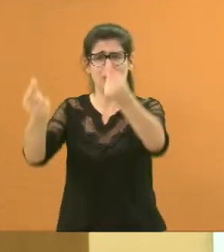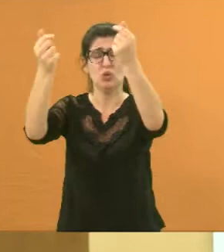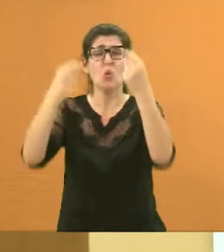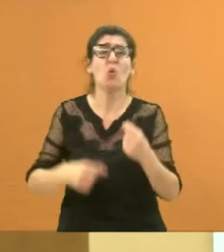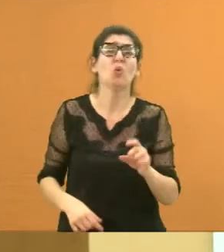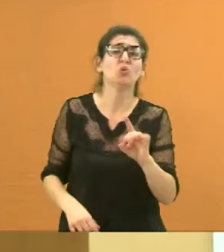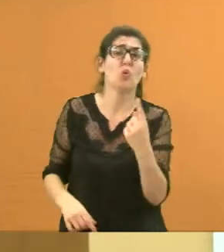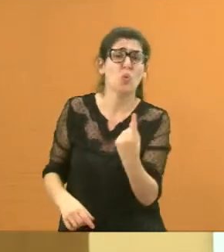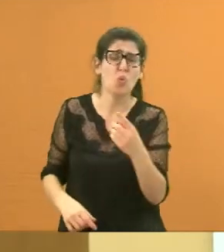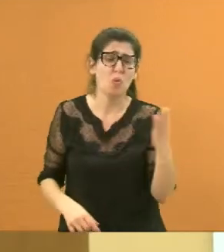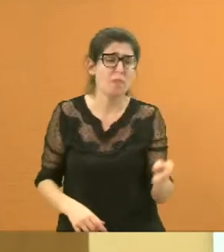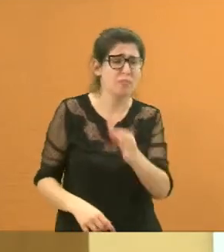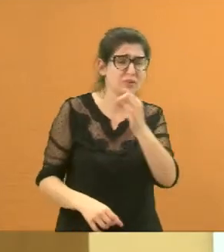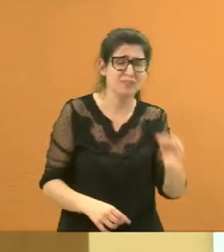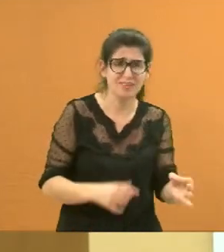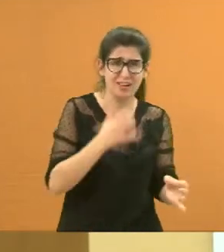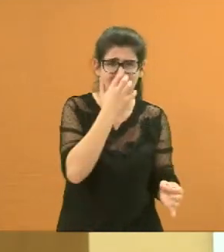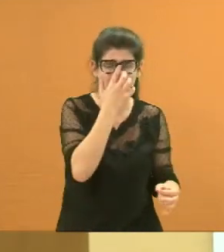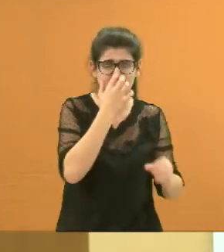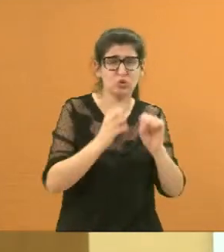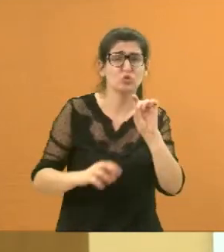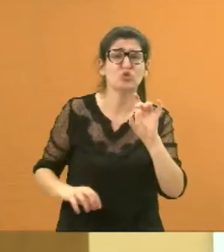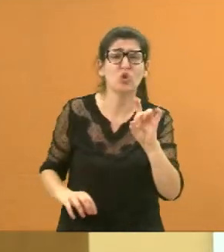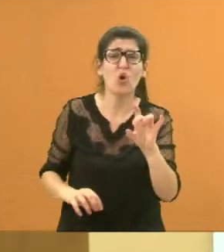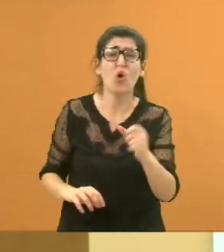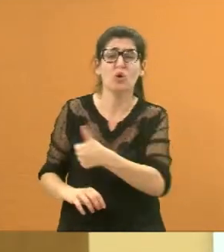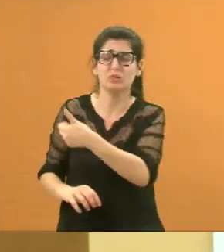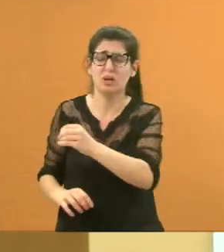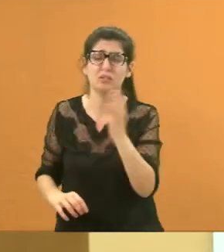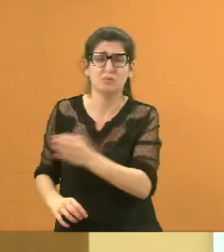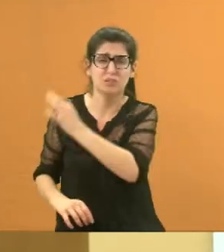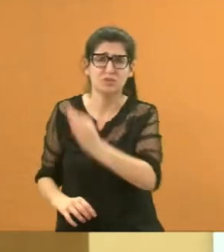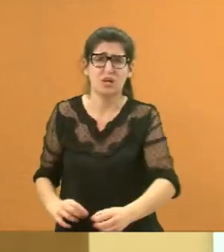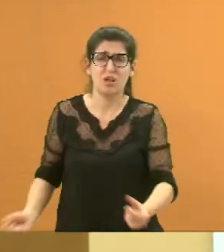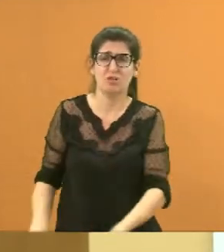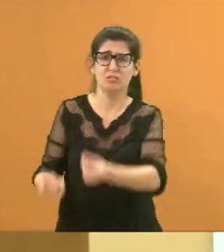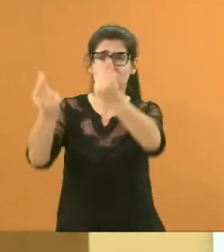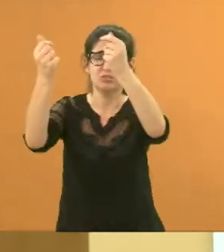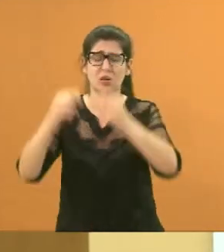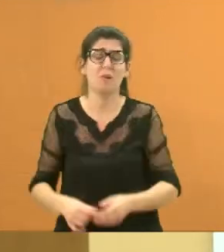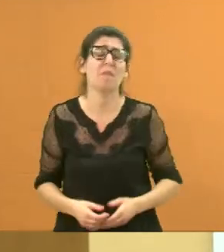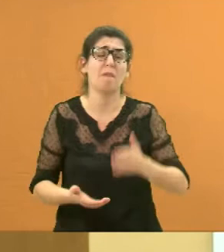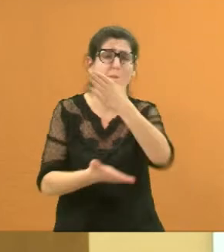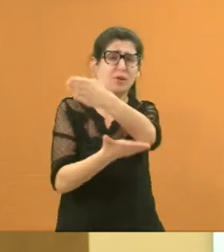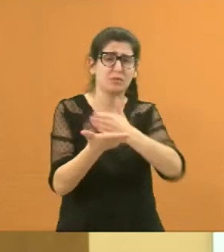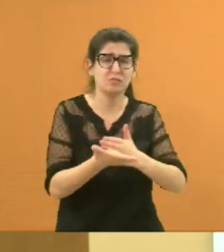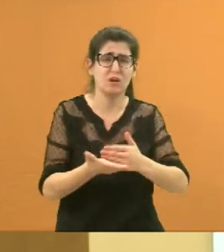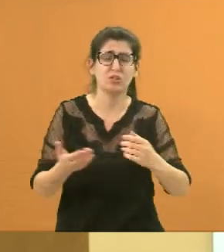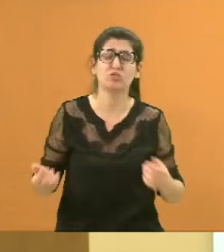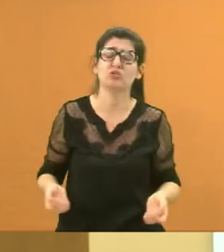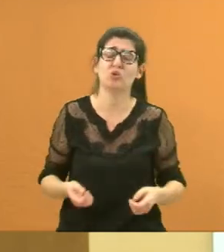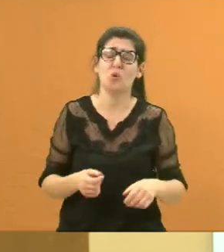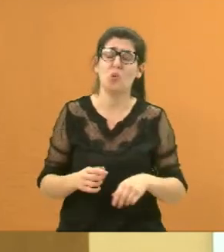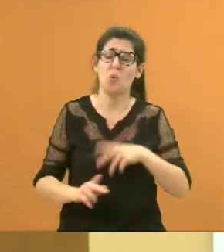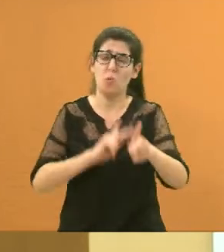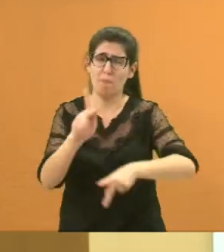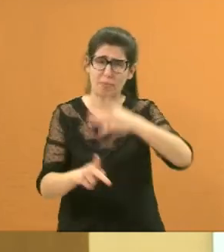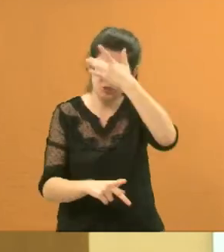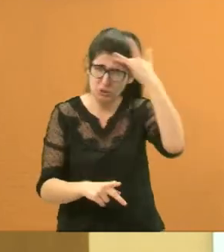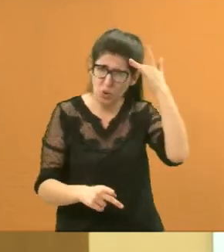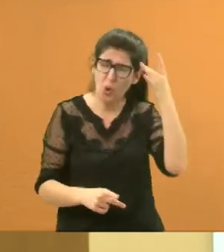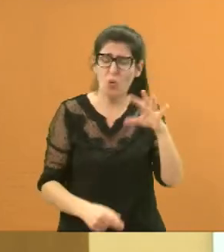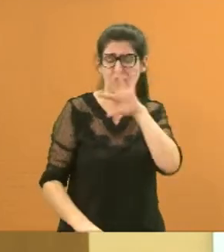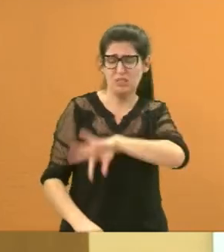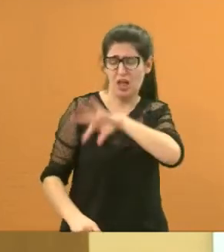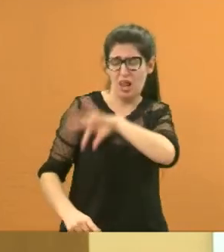sociedade detém 10% da riqueza do país. E metade da população vive praticamente com um salário mínimo. Então, como que